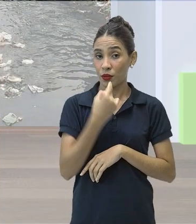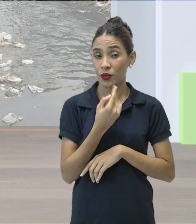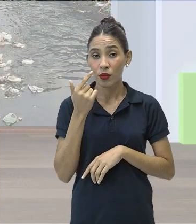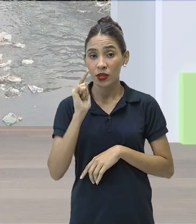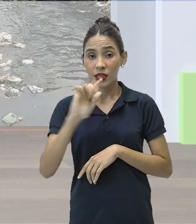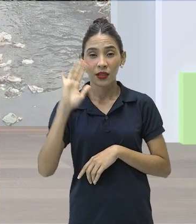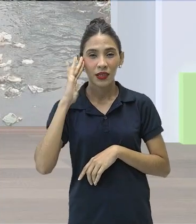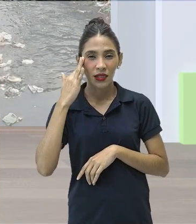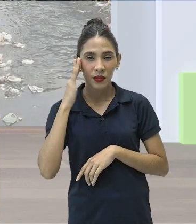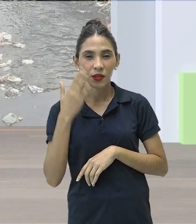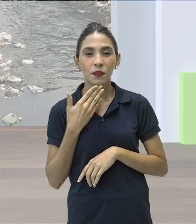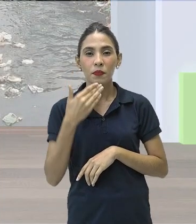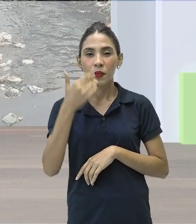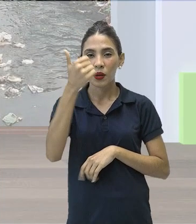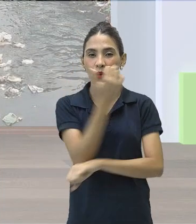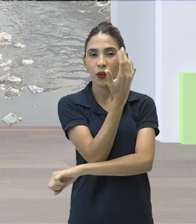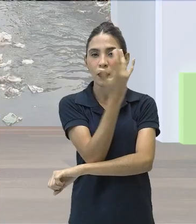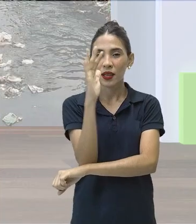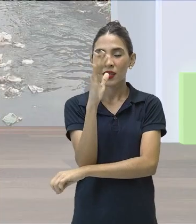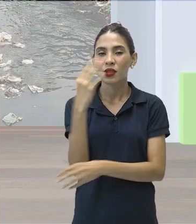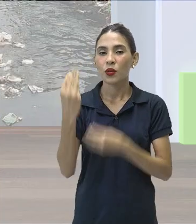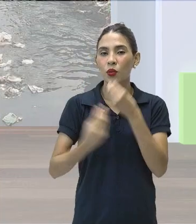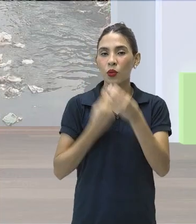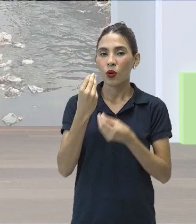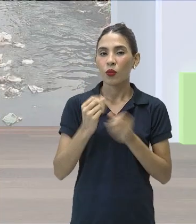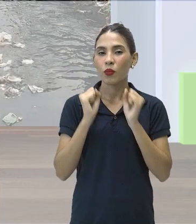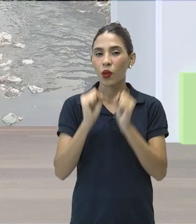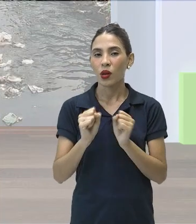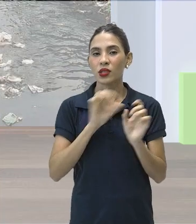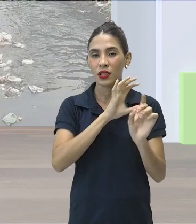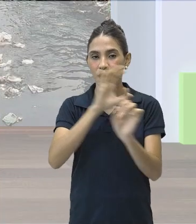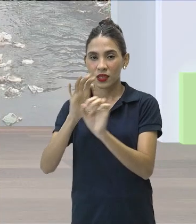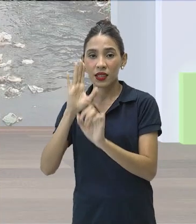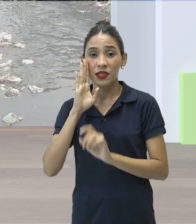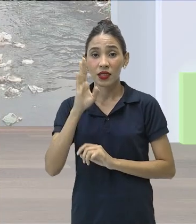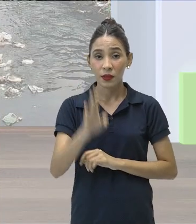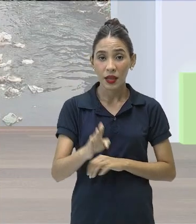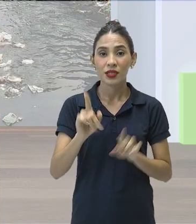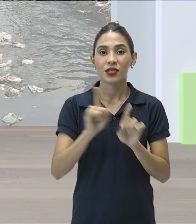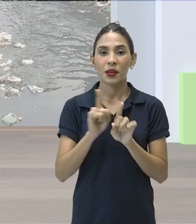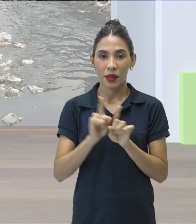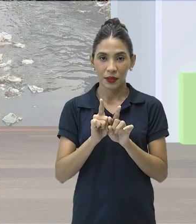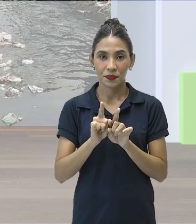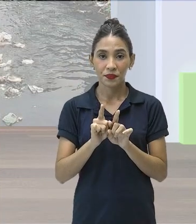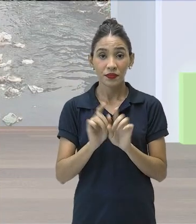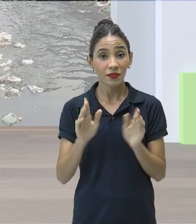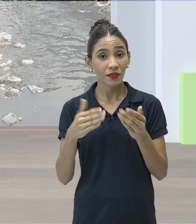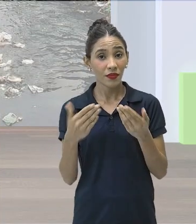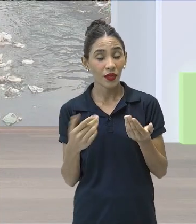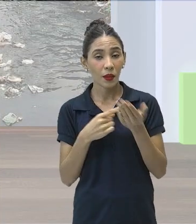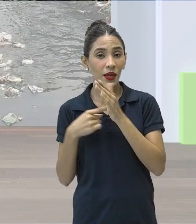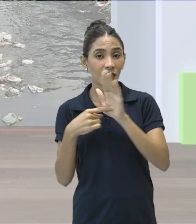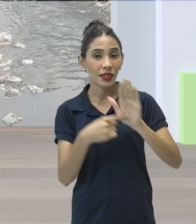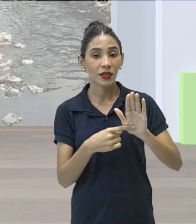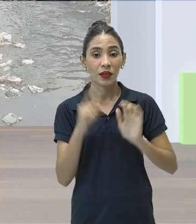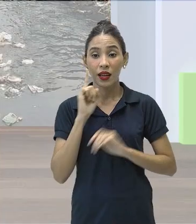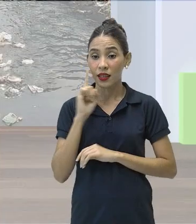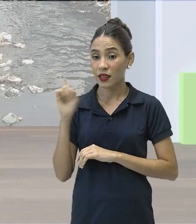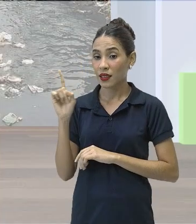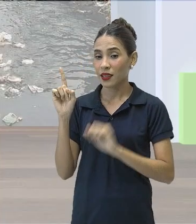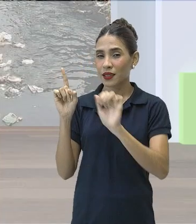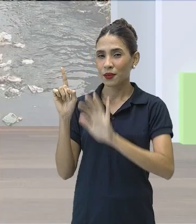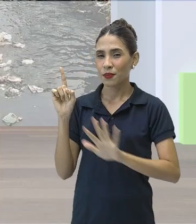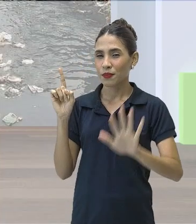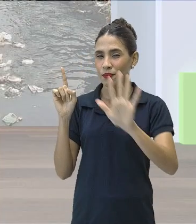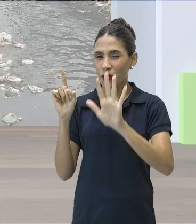entendimento melhor sobre o meio ambiente e como nós podemos influenciar diretamente a eles. Então, trago para vocês aqui essa imagem